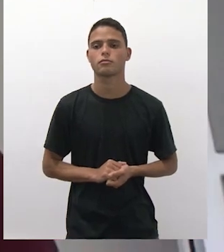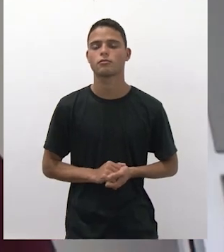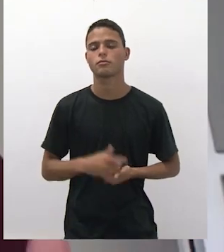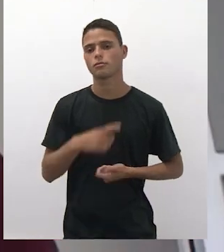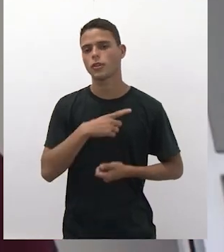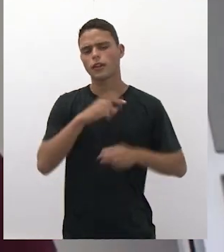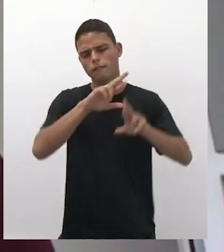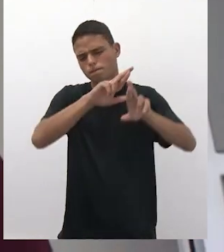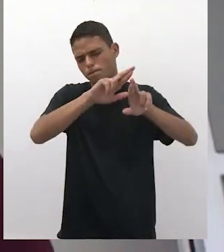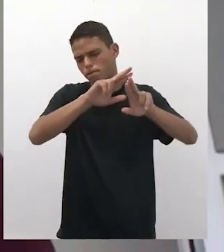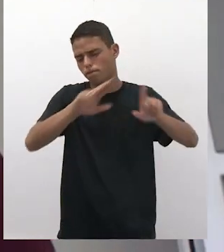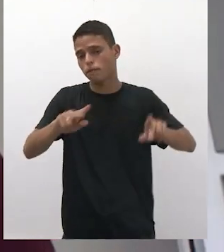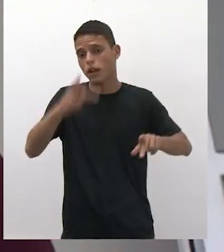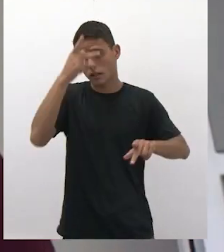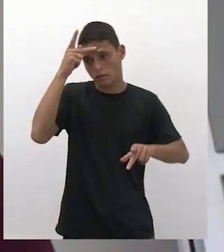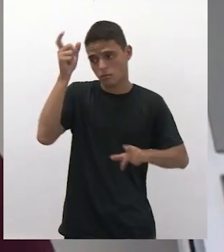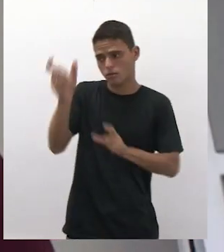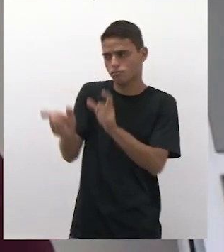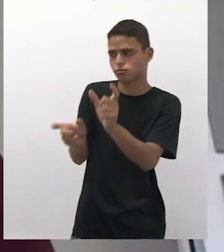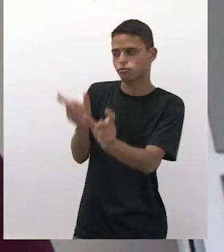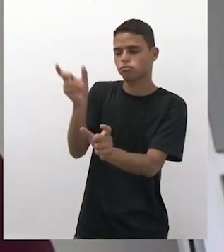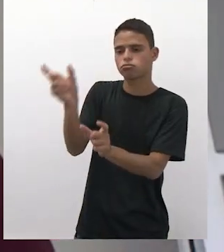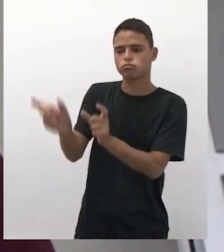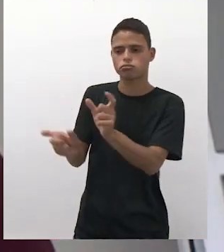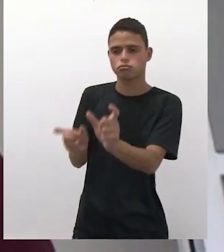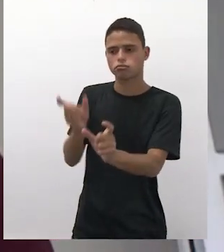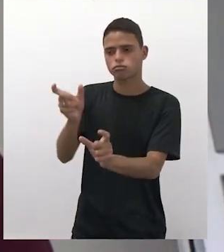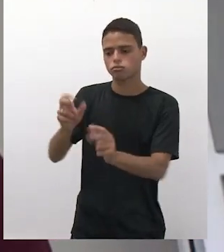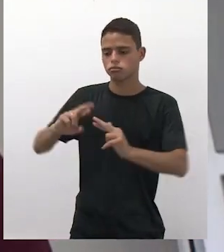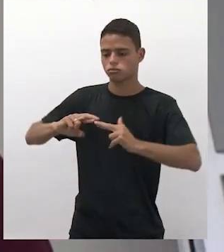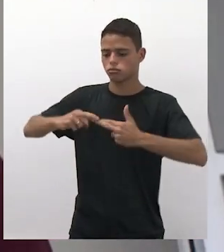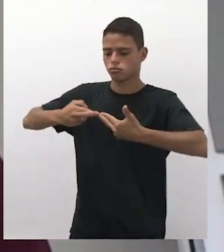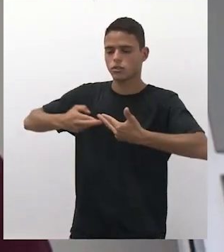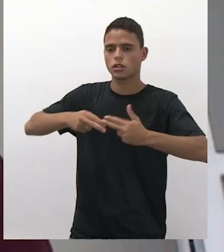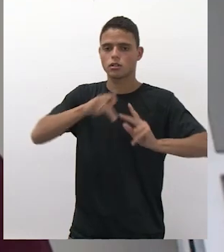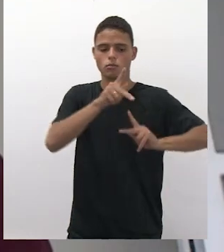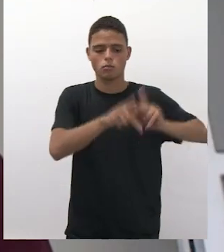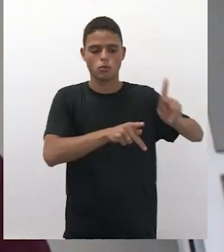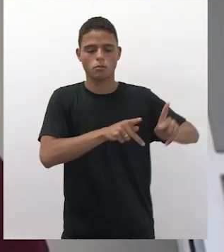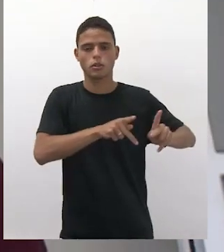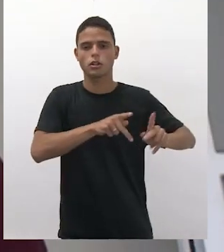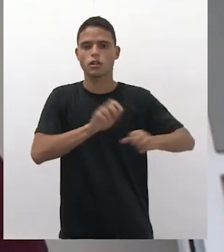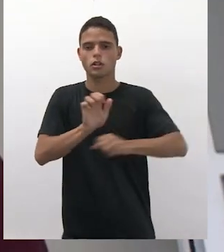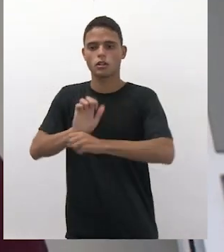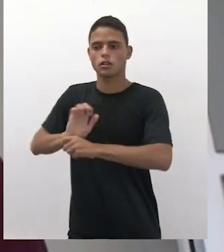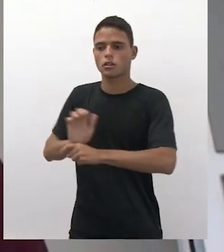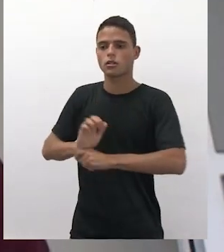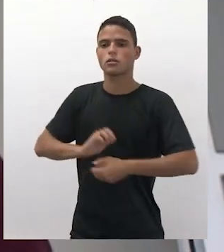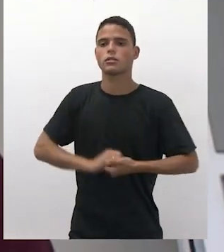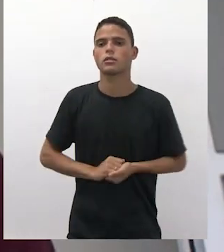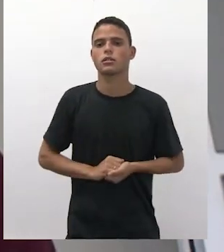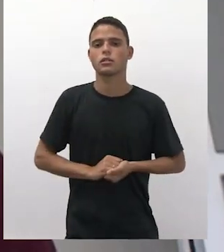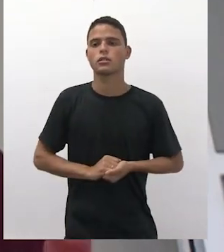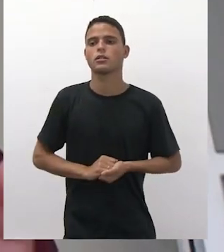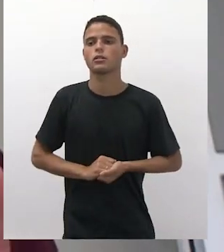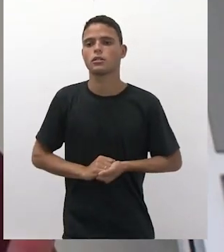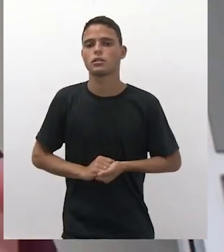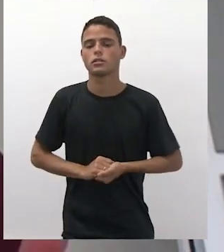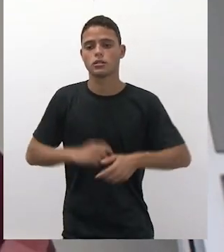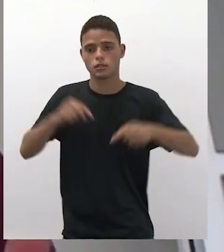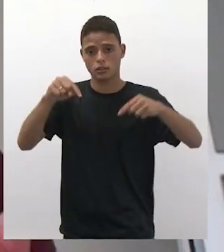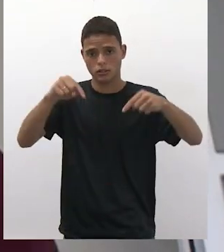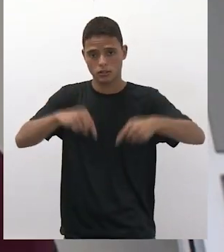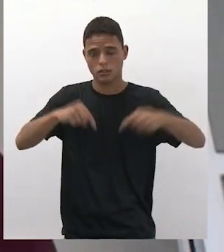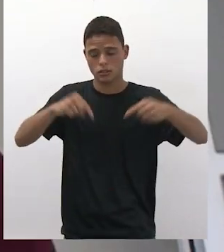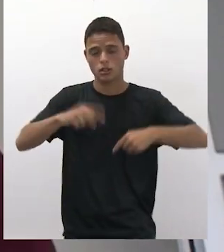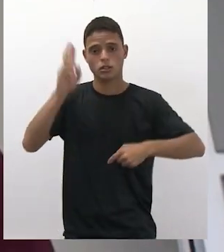pessoas ligadas à rede pública estadual nessa perspectiva de